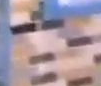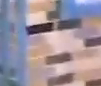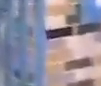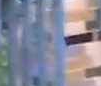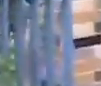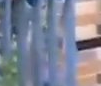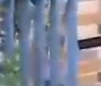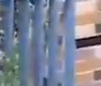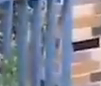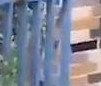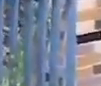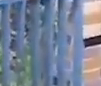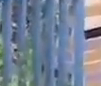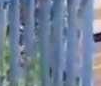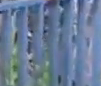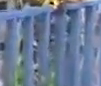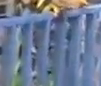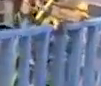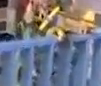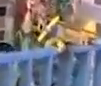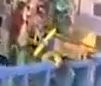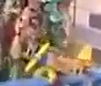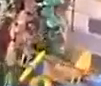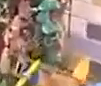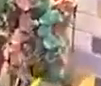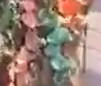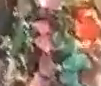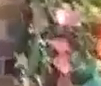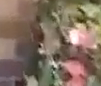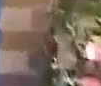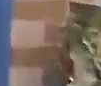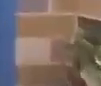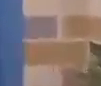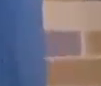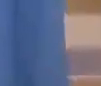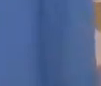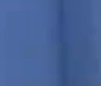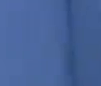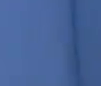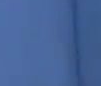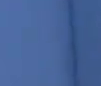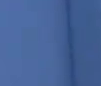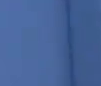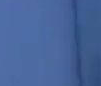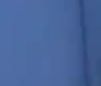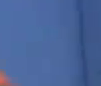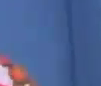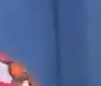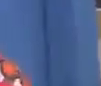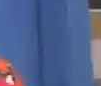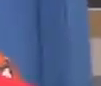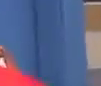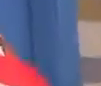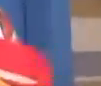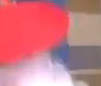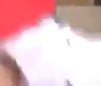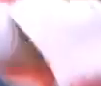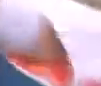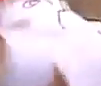esse aqui... Bom, a professora disse que é legal, que isso pode ajudar o... Peraí. O